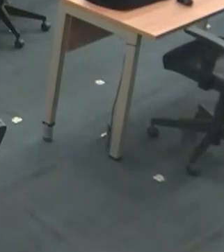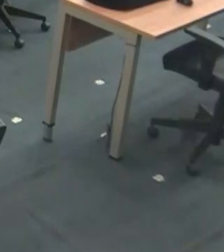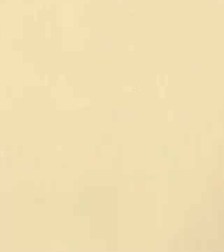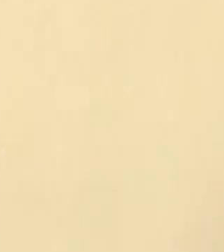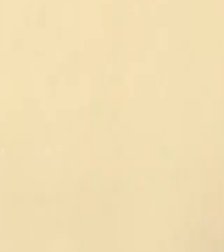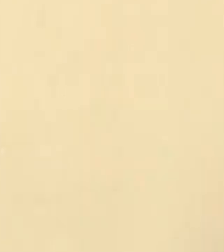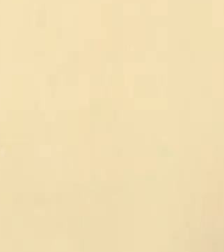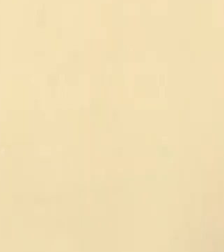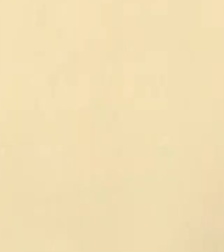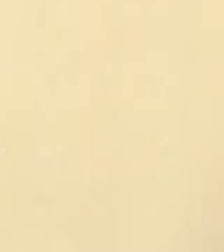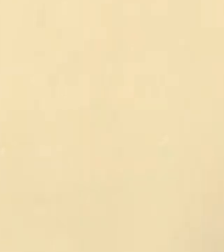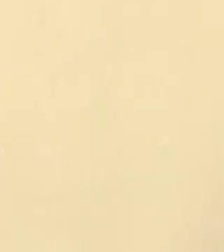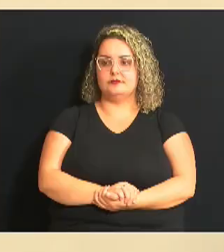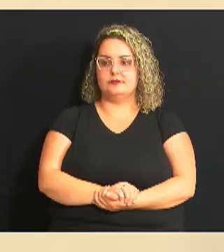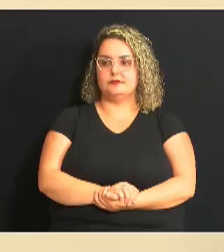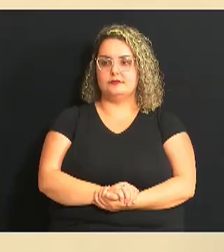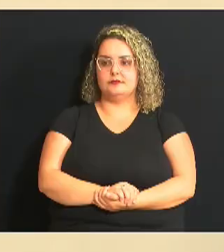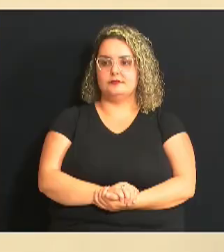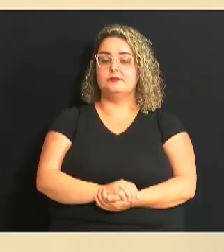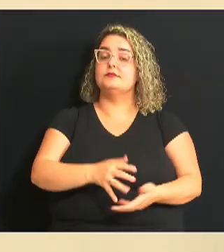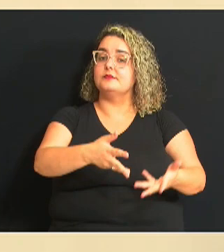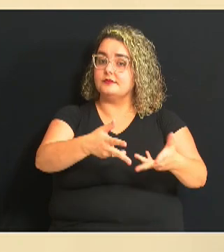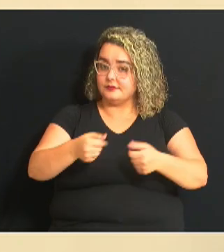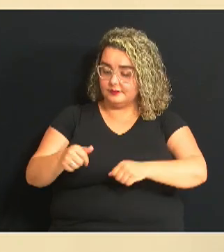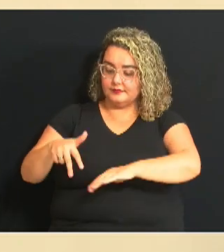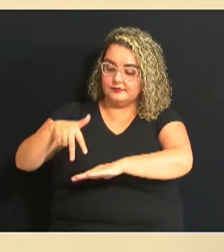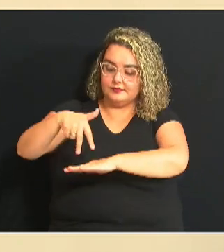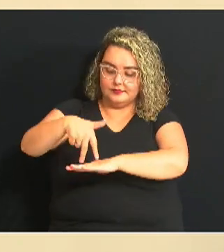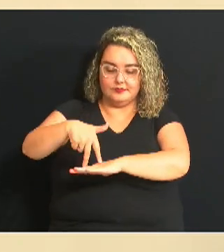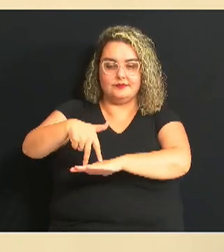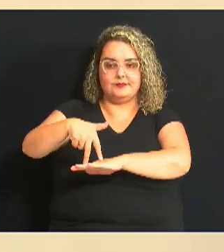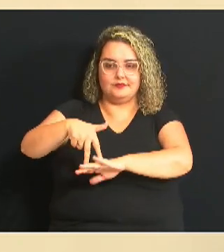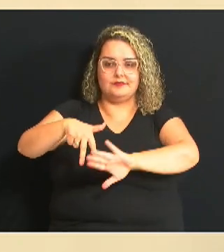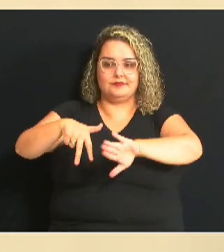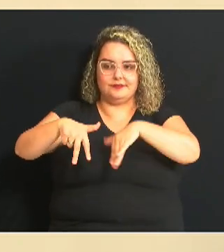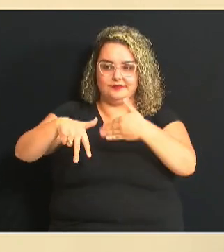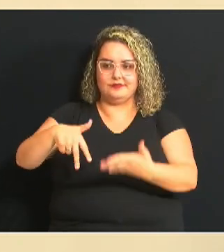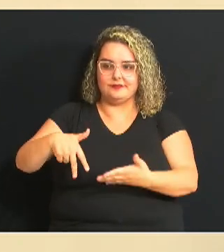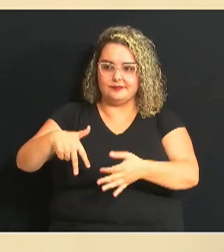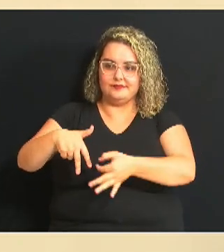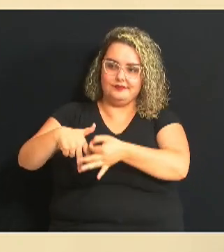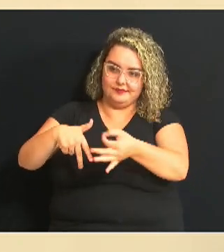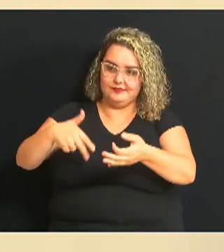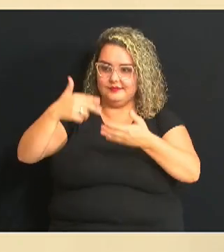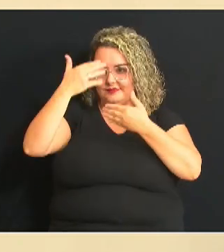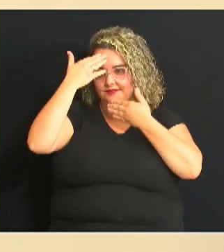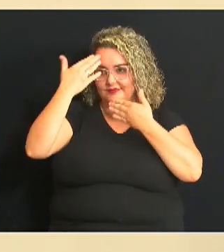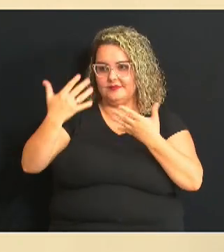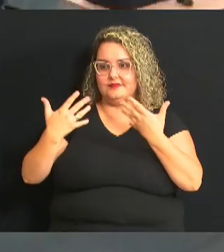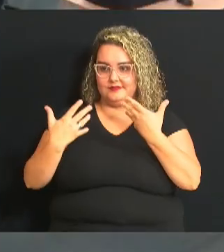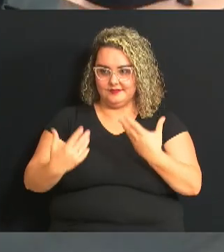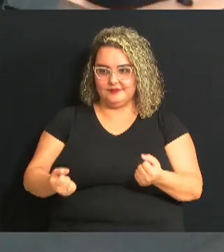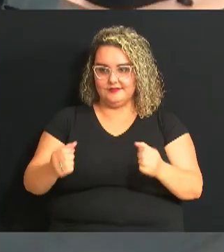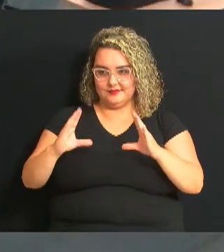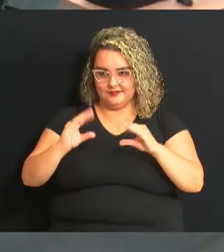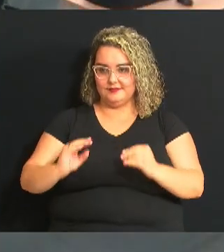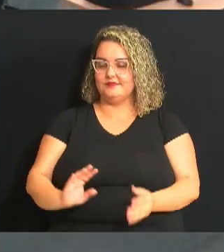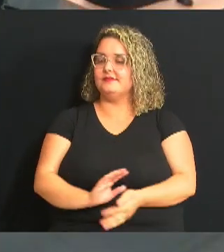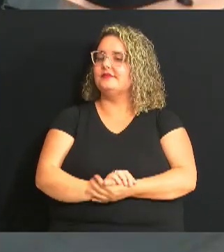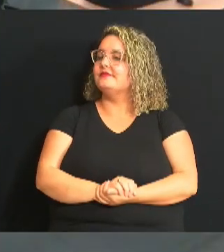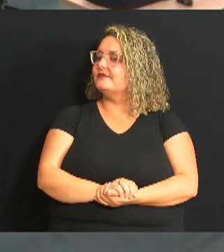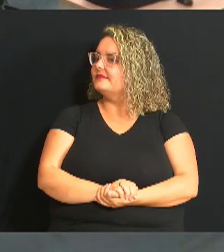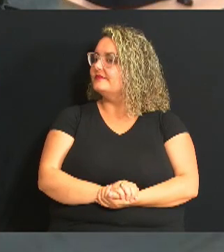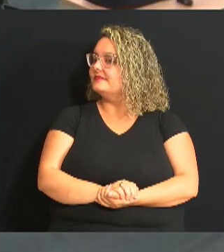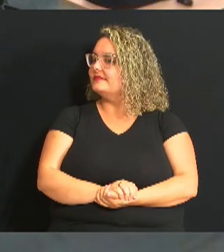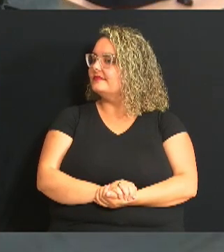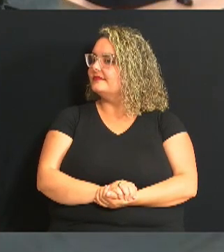Nós convidamos o nosso homenageado à tribuna para seu discurso de agradecimento pela honraria recebida nesta noite.